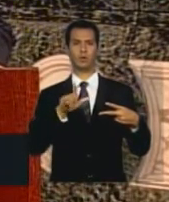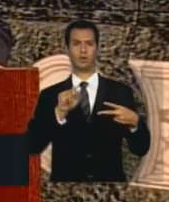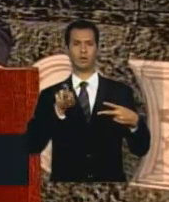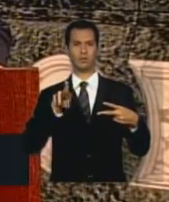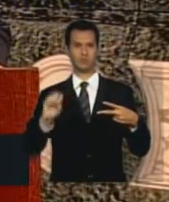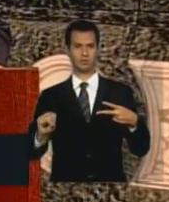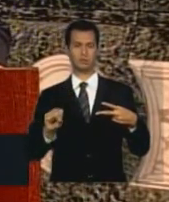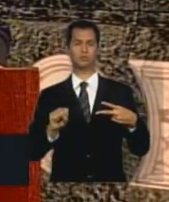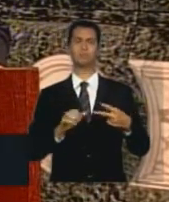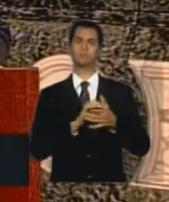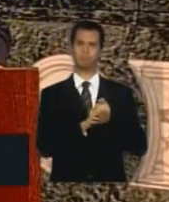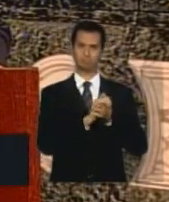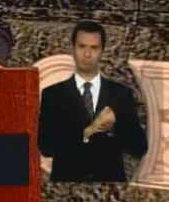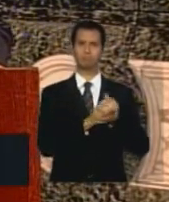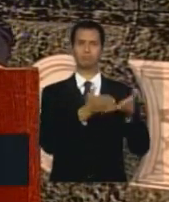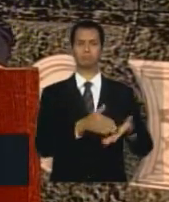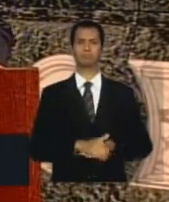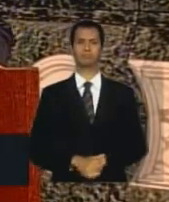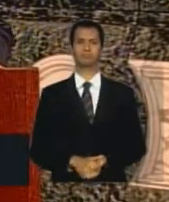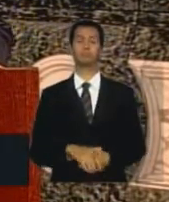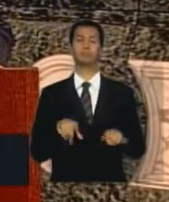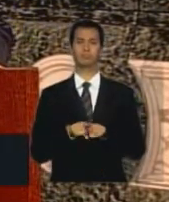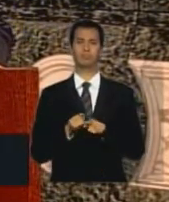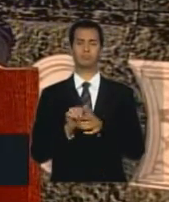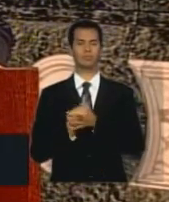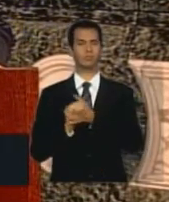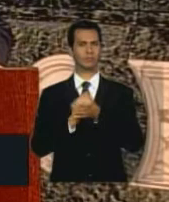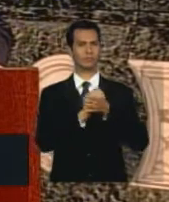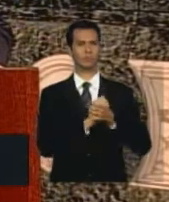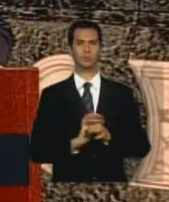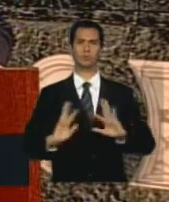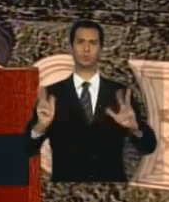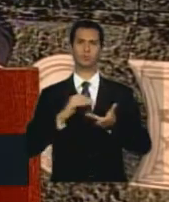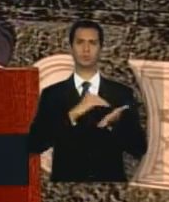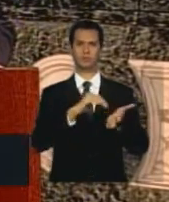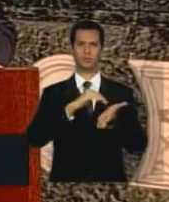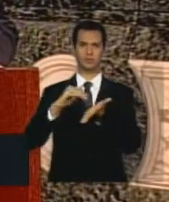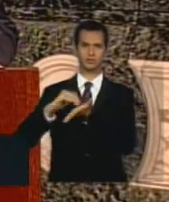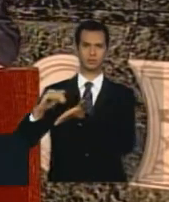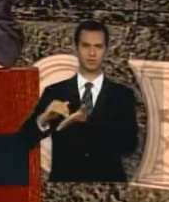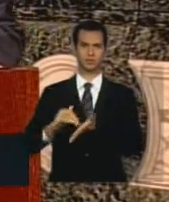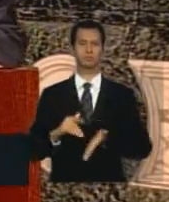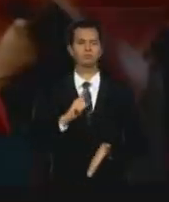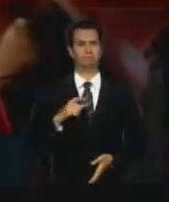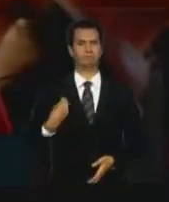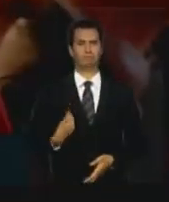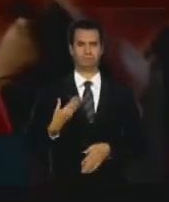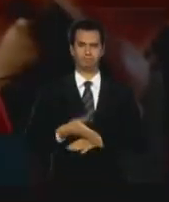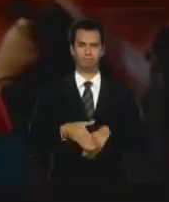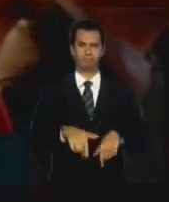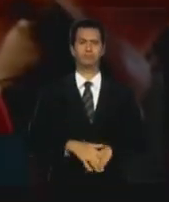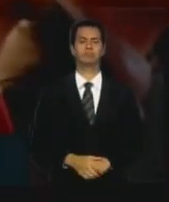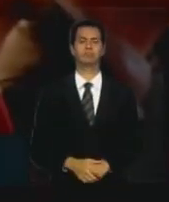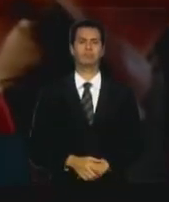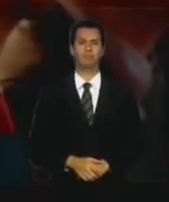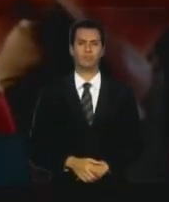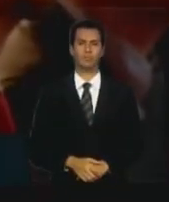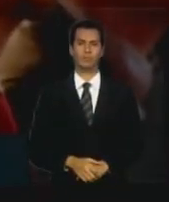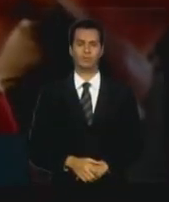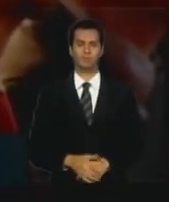Minha saudação aos meus secretários presentes, aos quais queria saudar, mencionando o